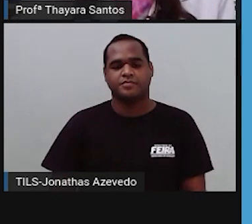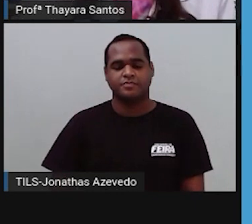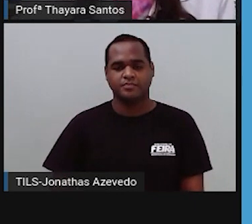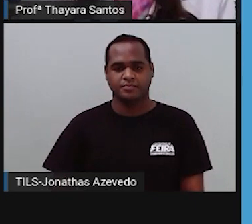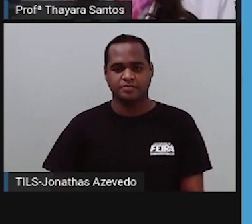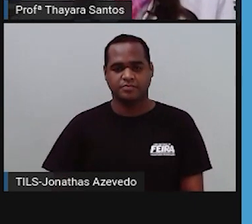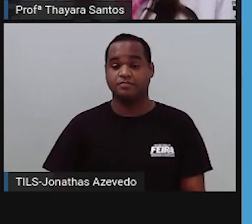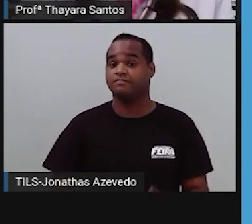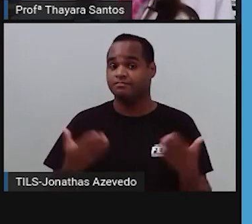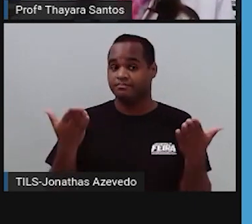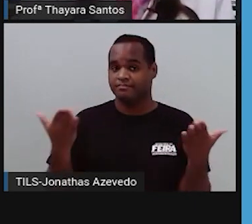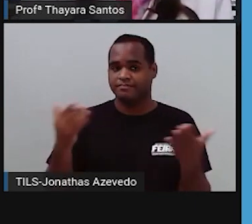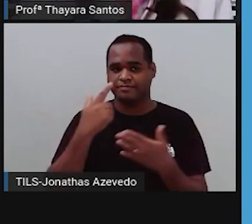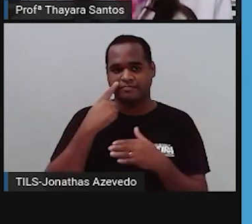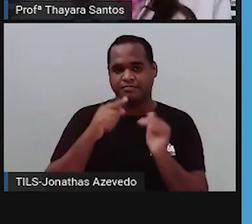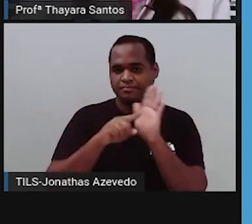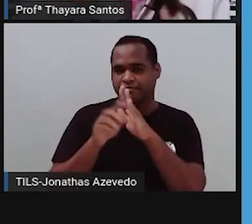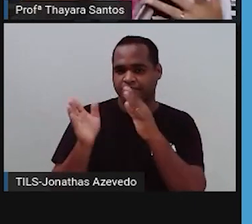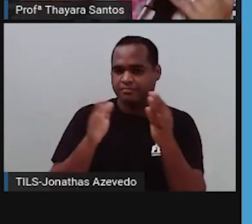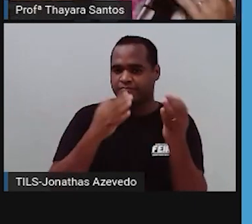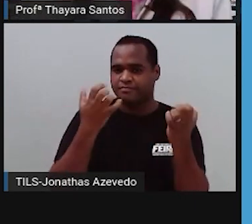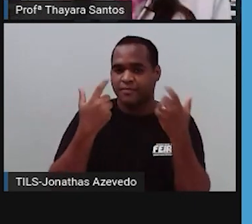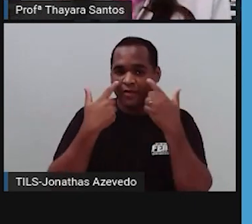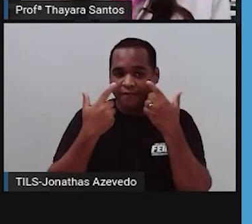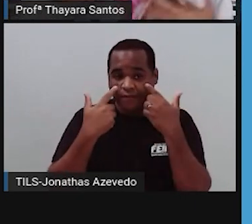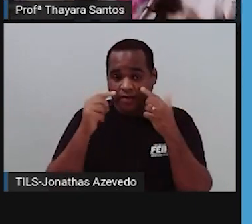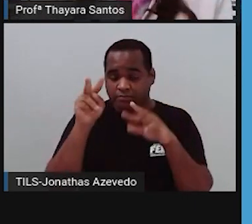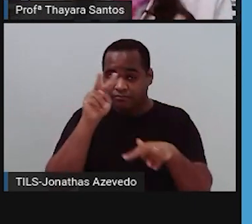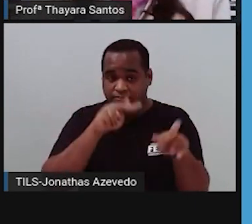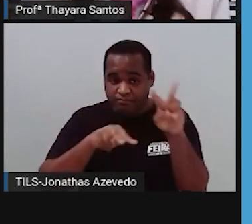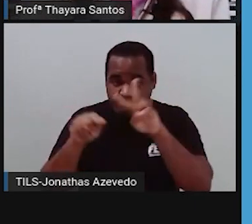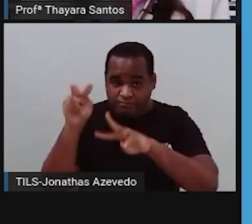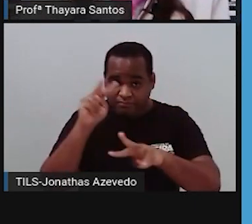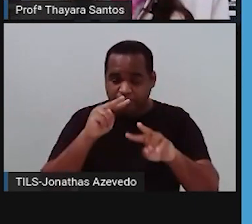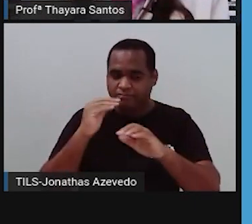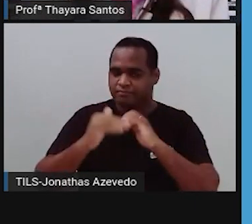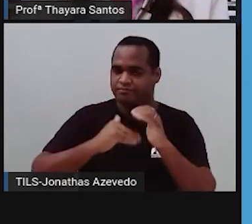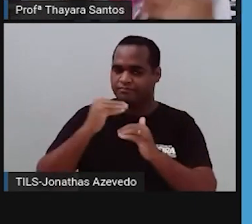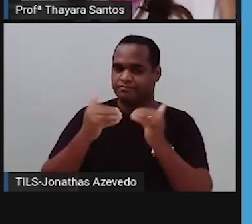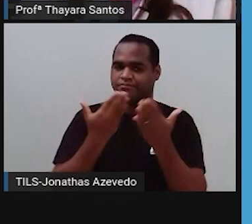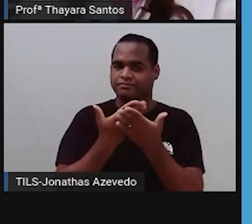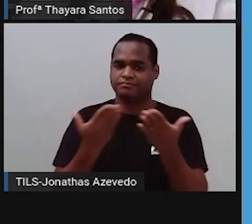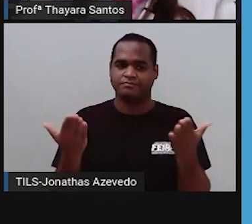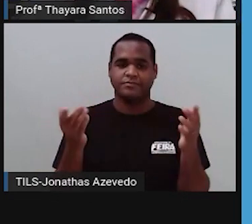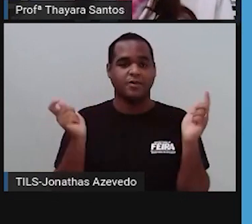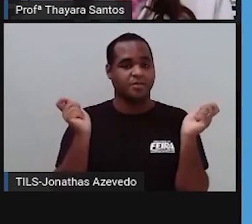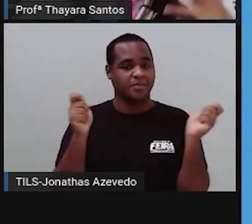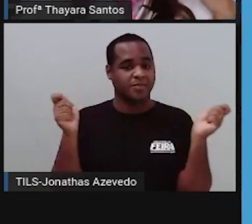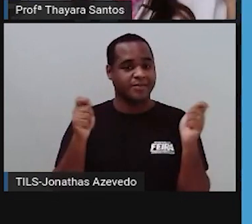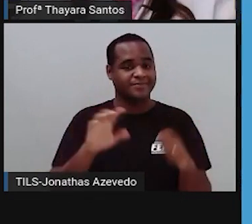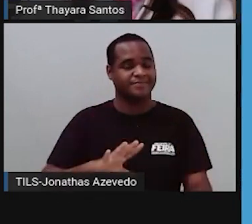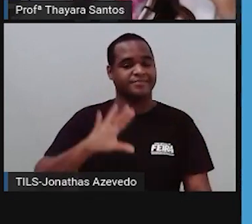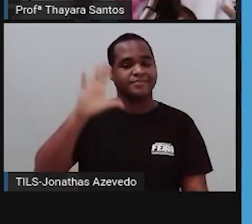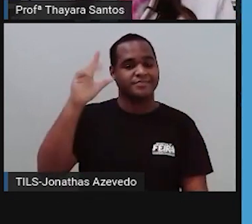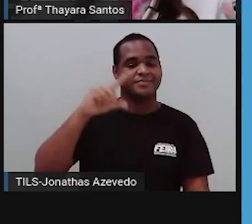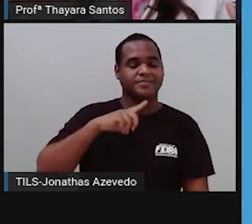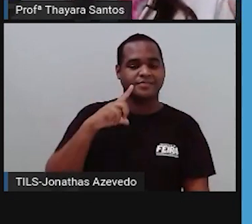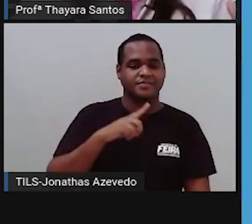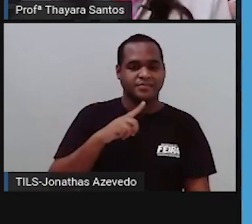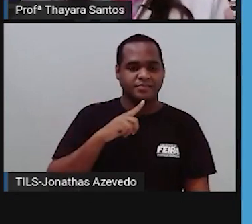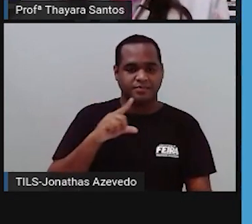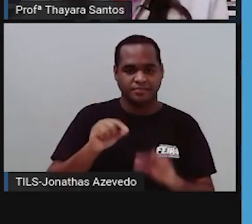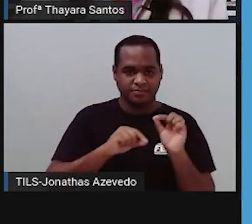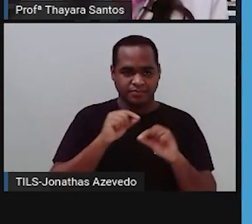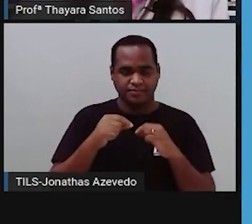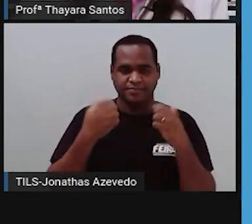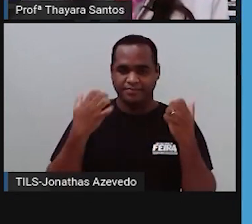Agora, a gente vai ver nesse vídeo, conseguir visualizar, na verdade, todo esse processo acontecendo, desde que ocorre a fecundação